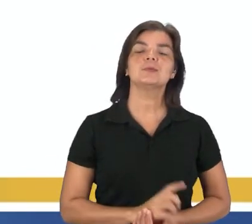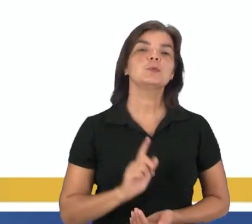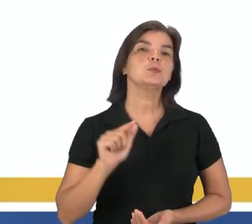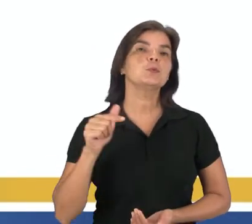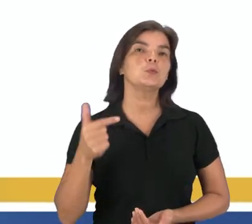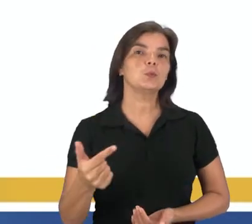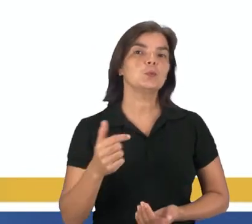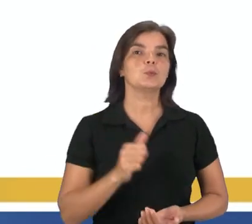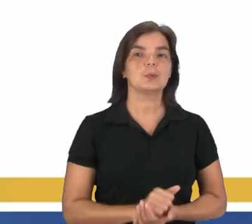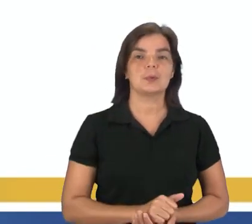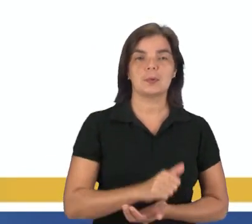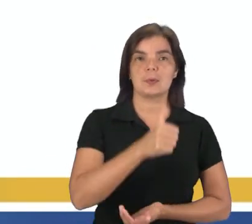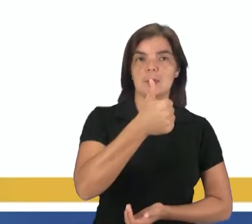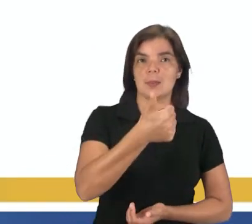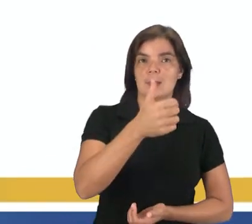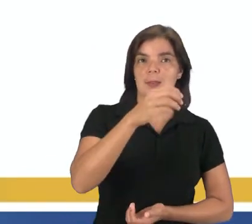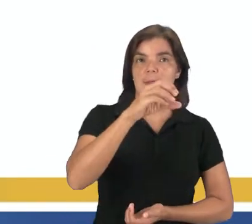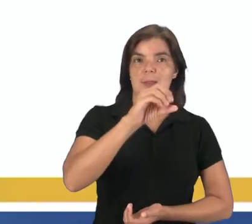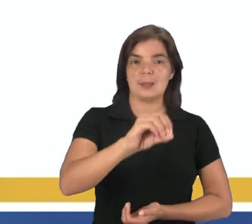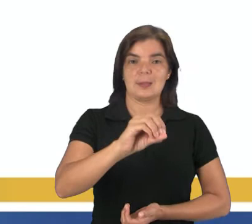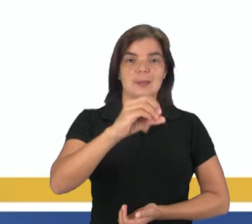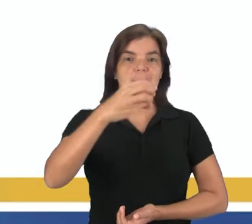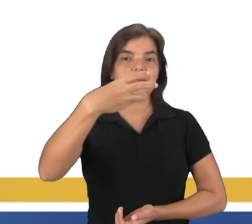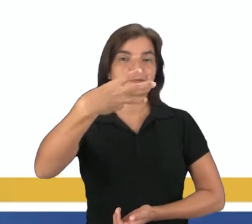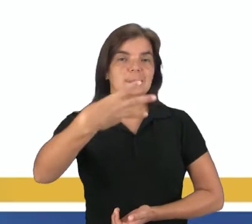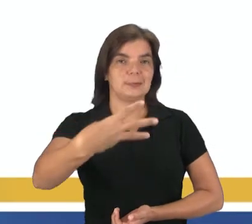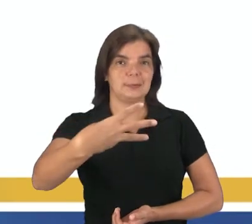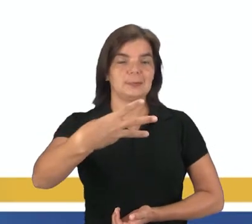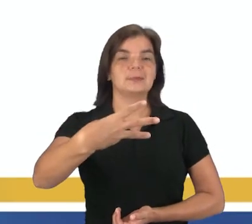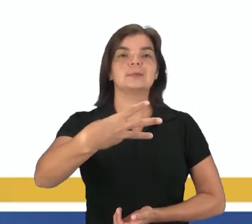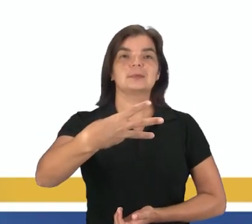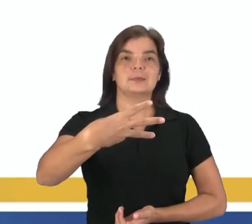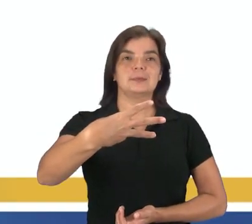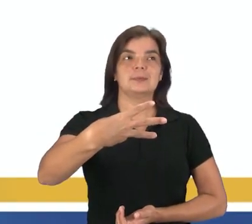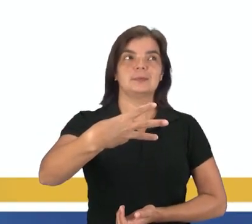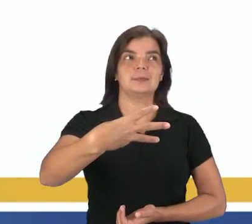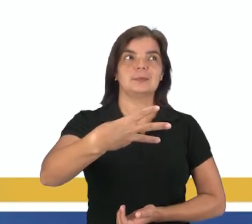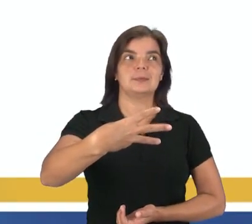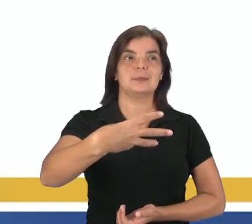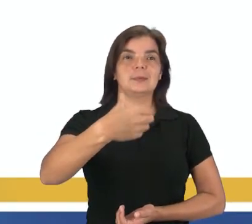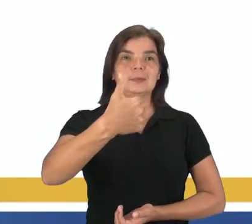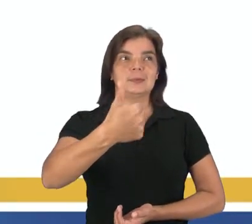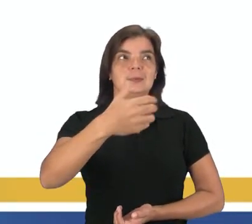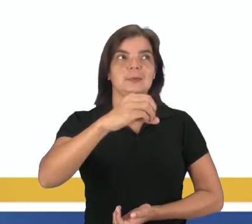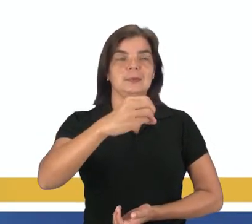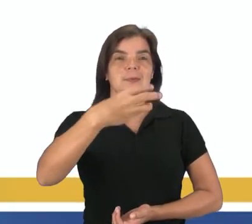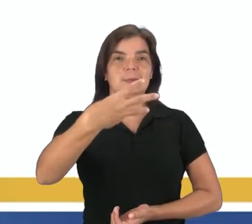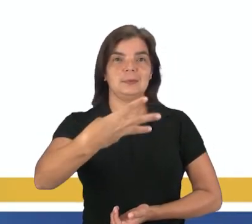15.682. E o último só pode ser, que tem mais ordens, 6 ordens, olha só,